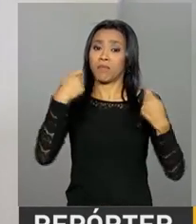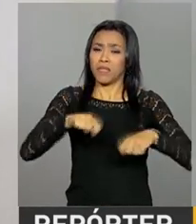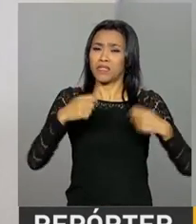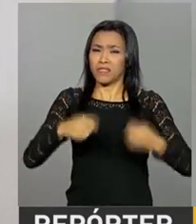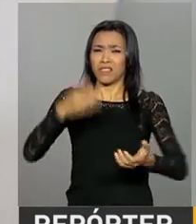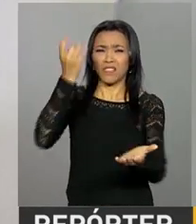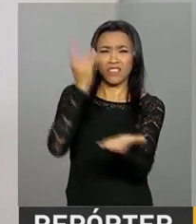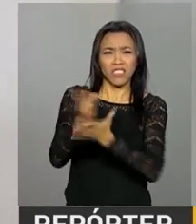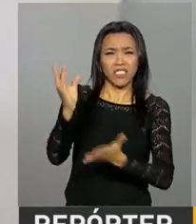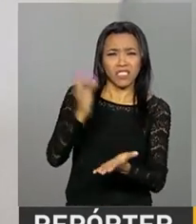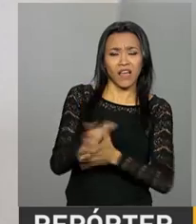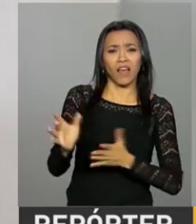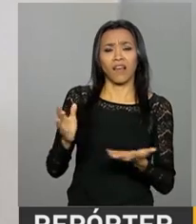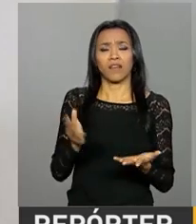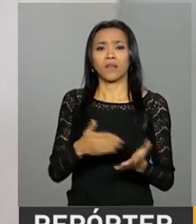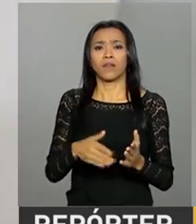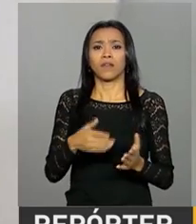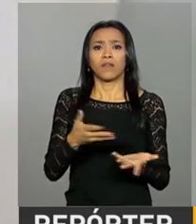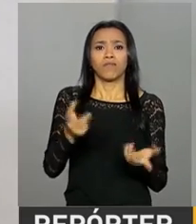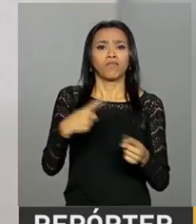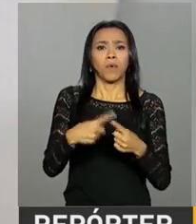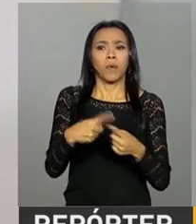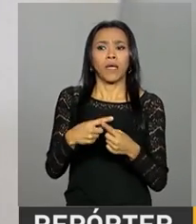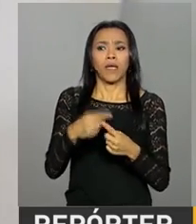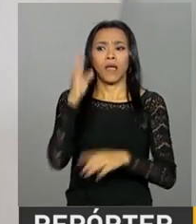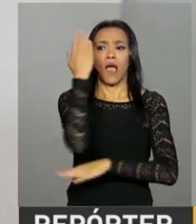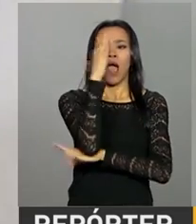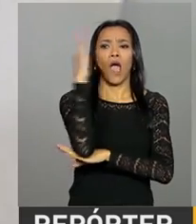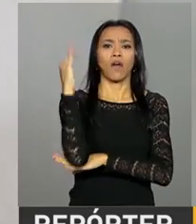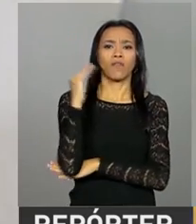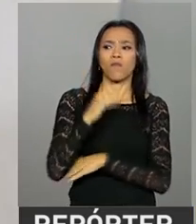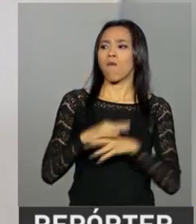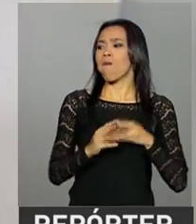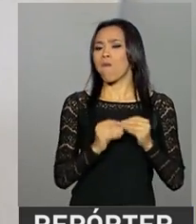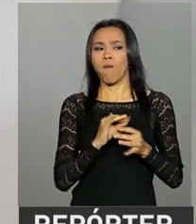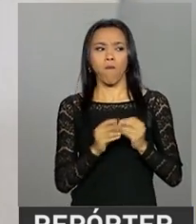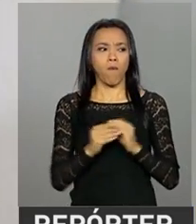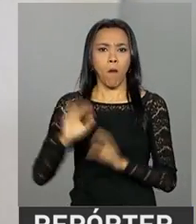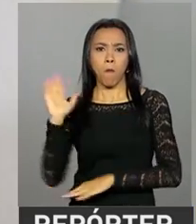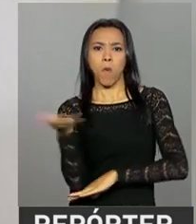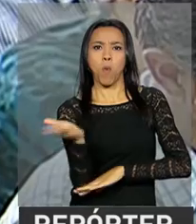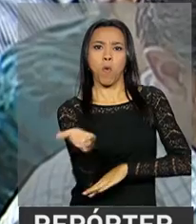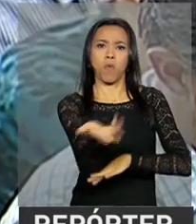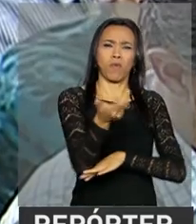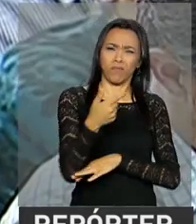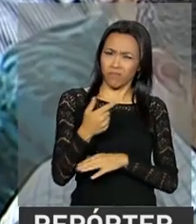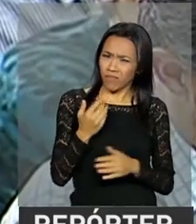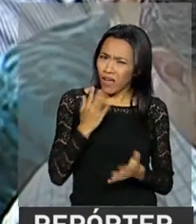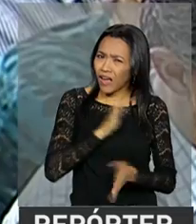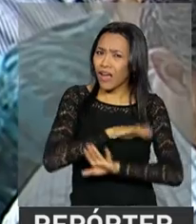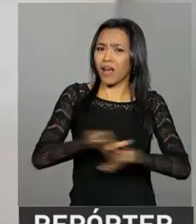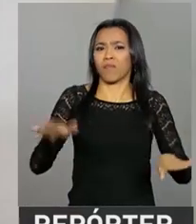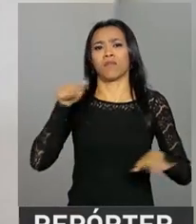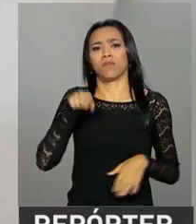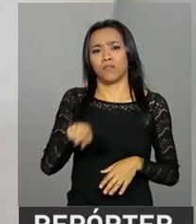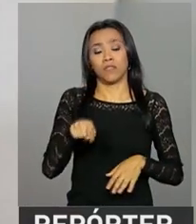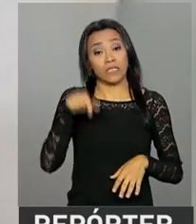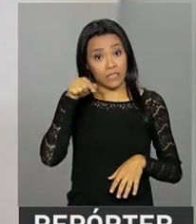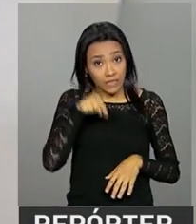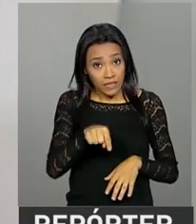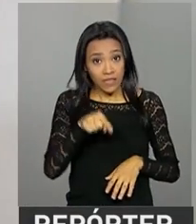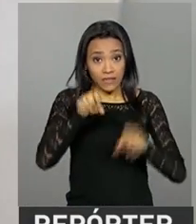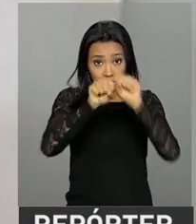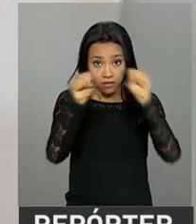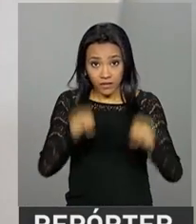ilegalidade do transporte, da extração da madeira na Amazônia. E esse é um passo